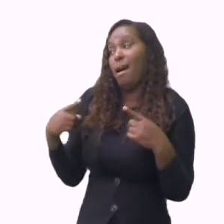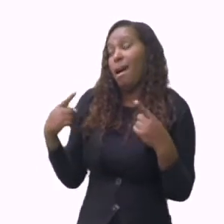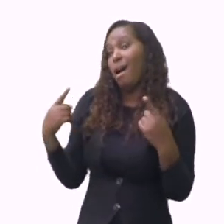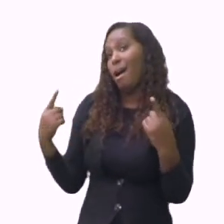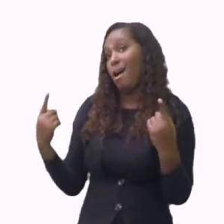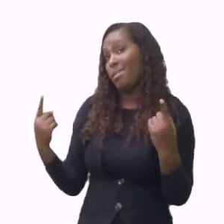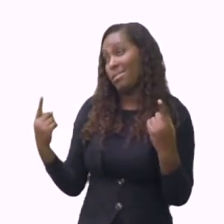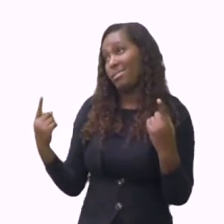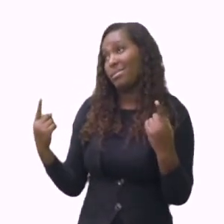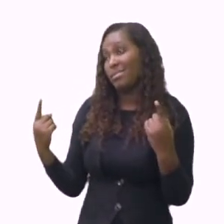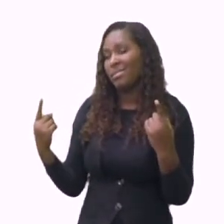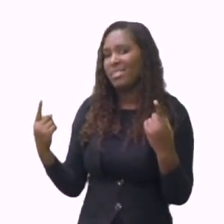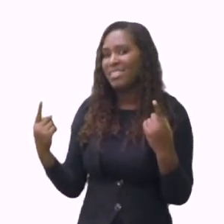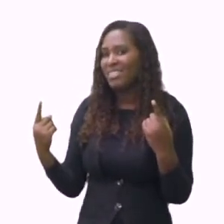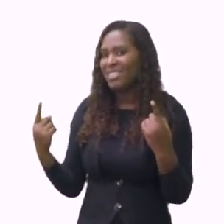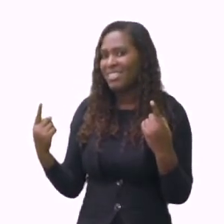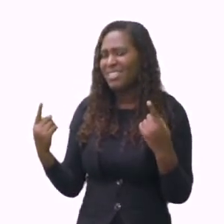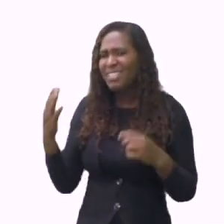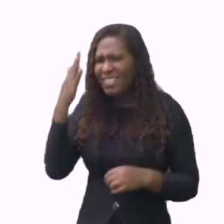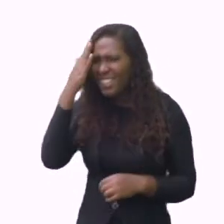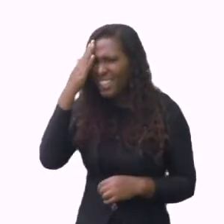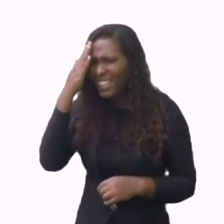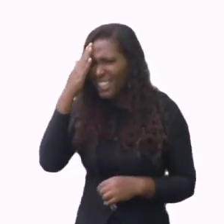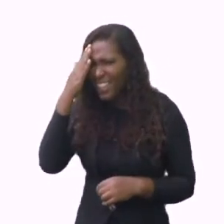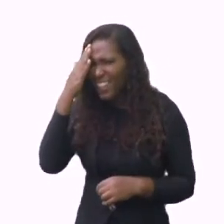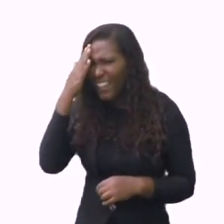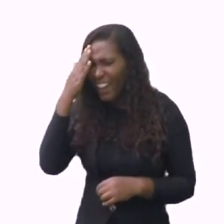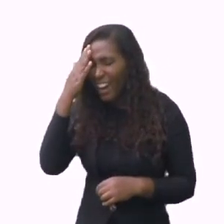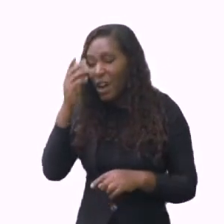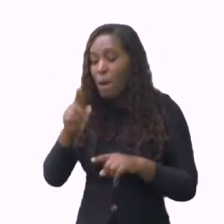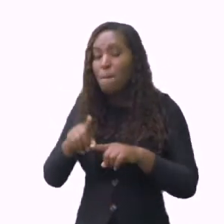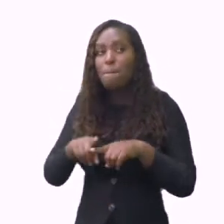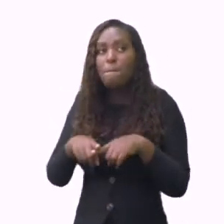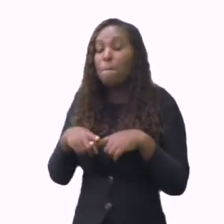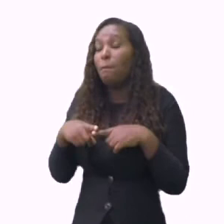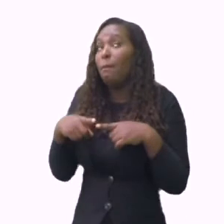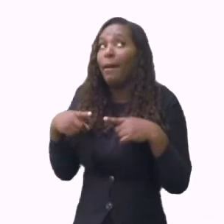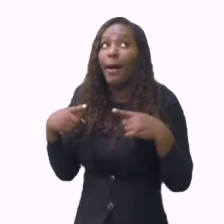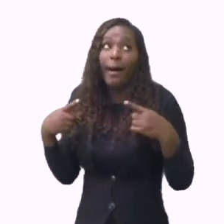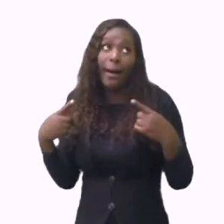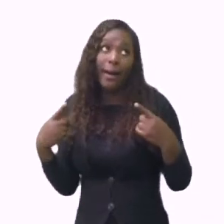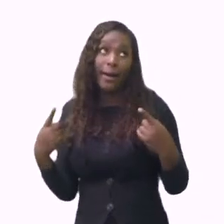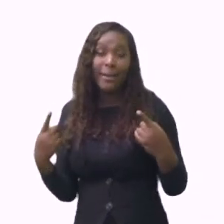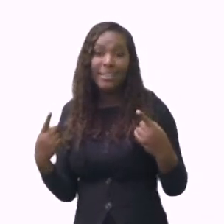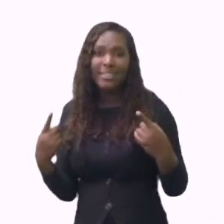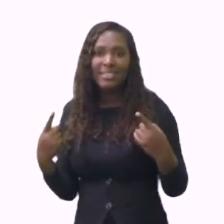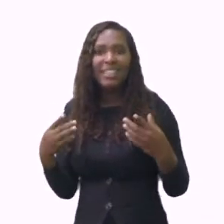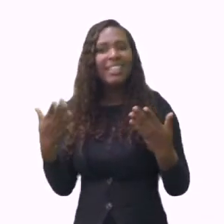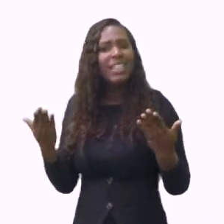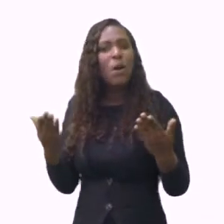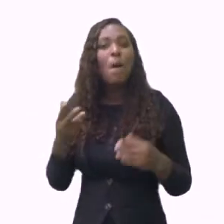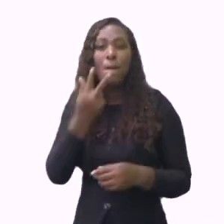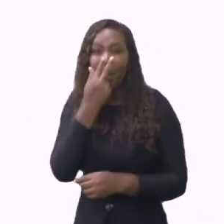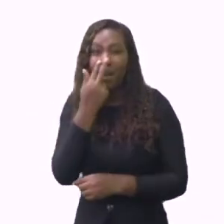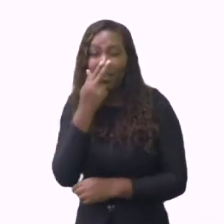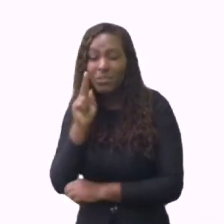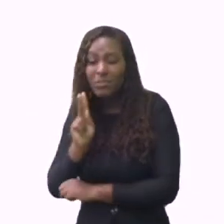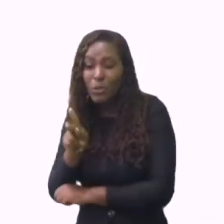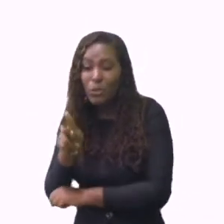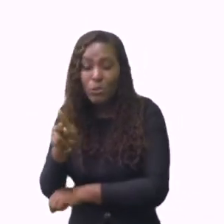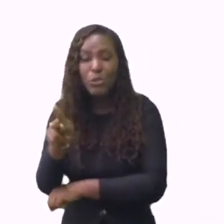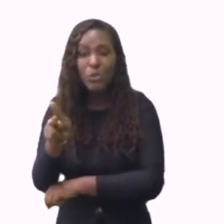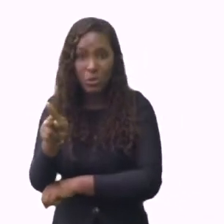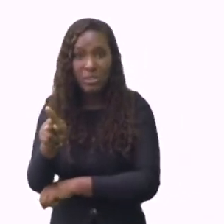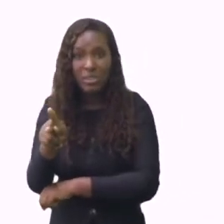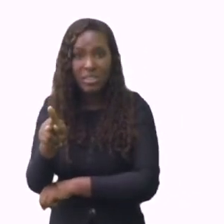lendo, ela entende que alguma coisa também continua? Ele disse que não queria,